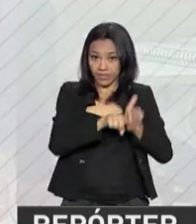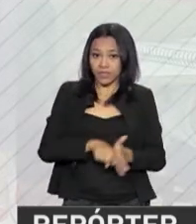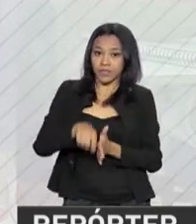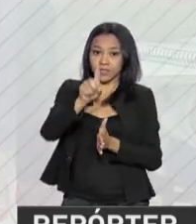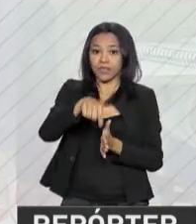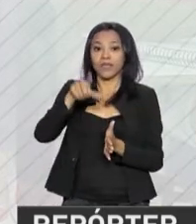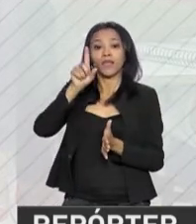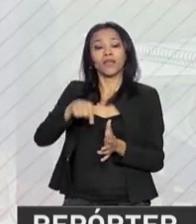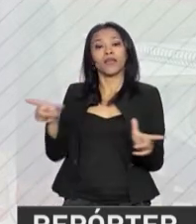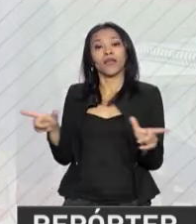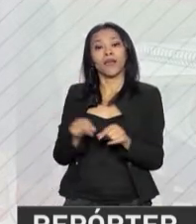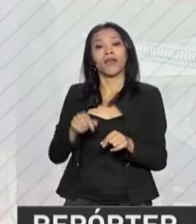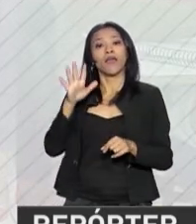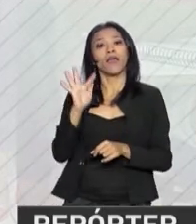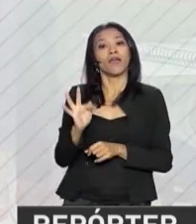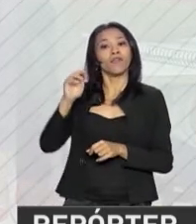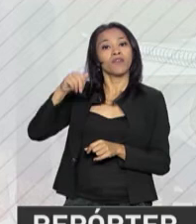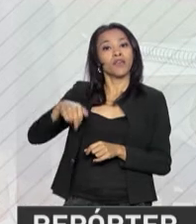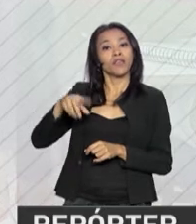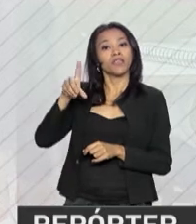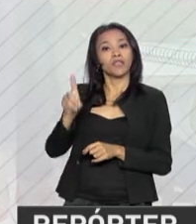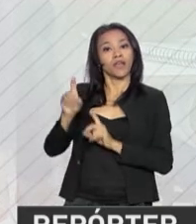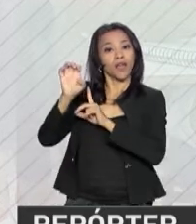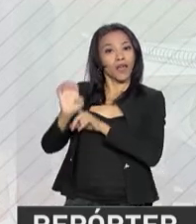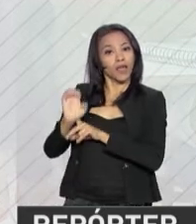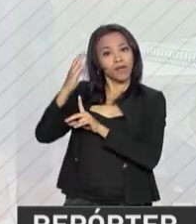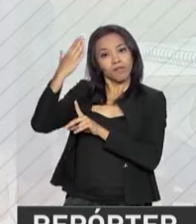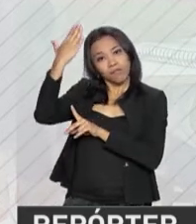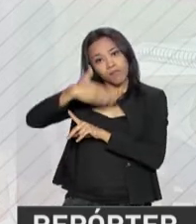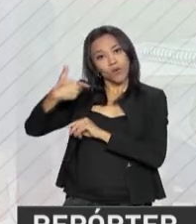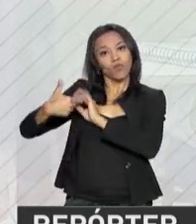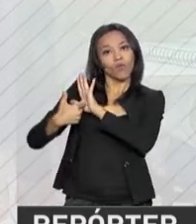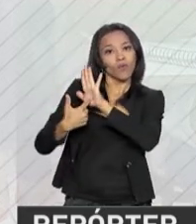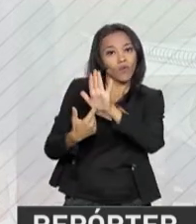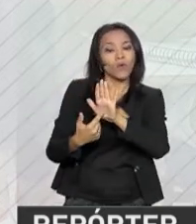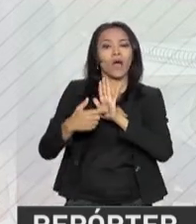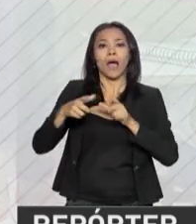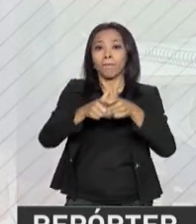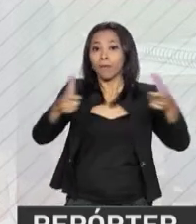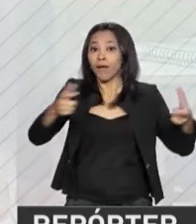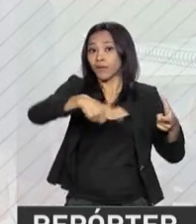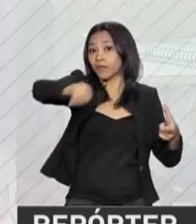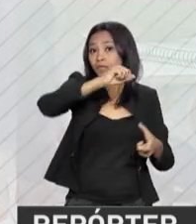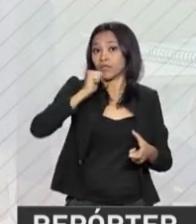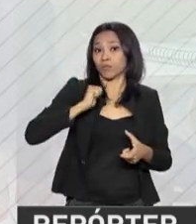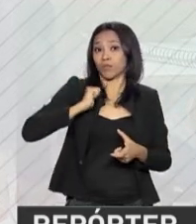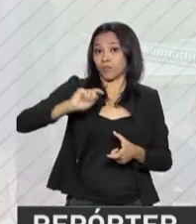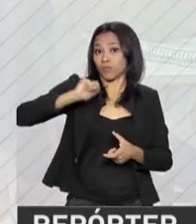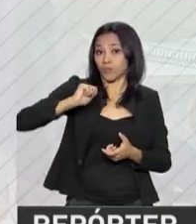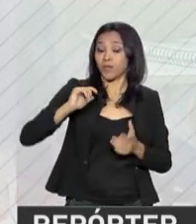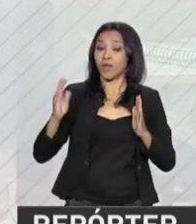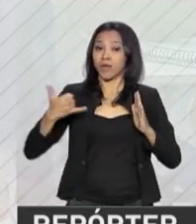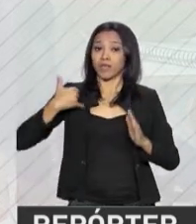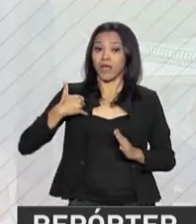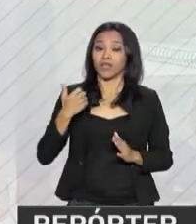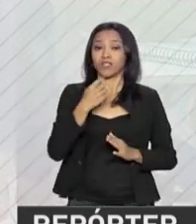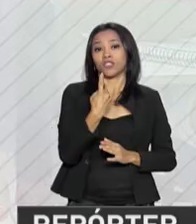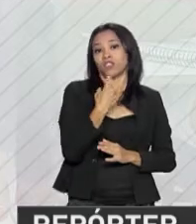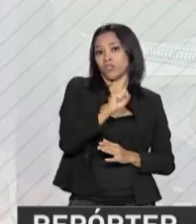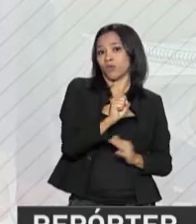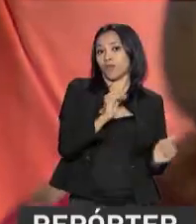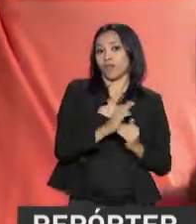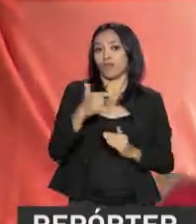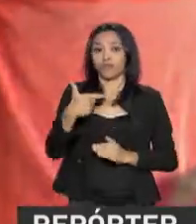Fundo Nacional de Desenvolvimento da Educação, mostrou que a maioria dos bolsistas tem idade entre 18 e 24